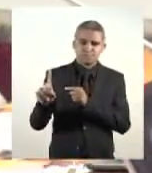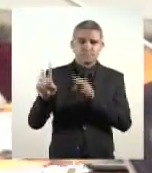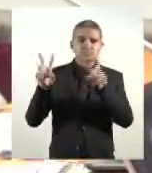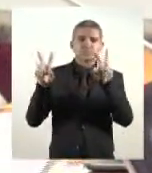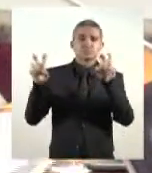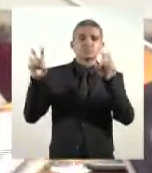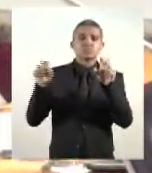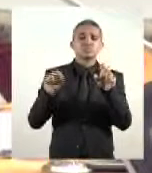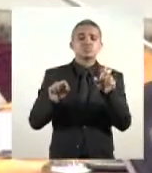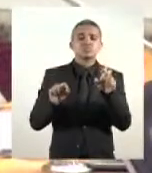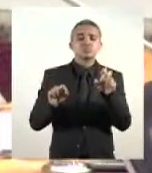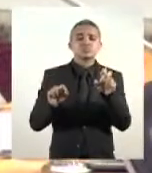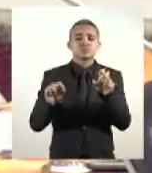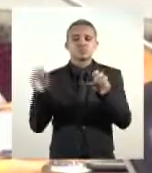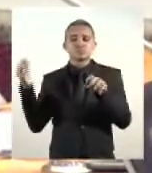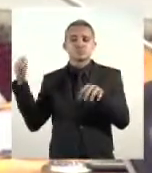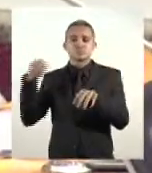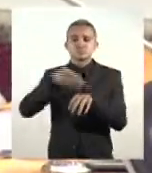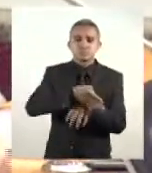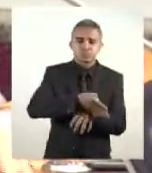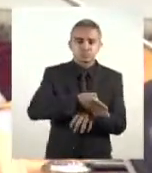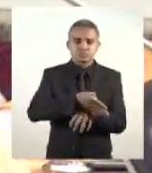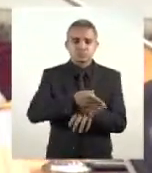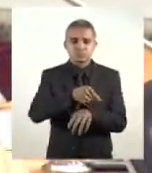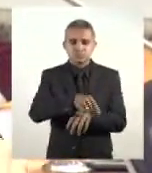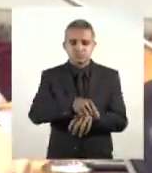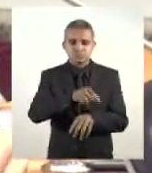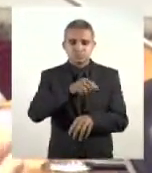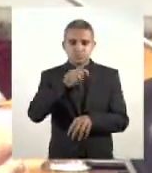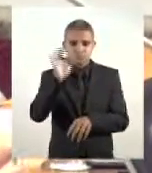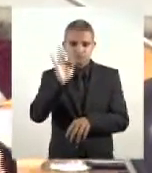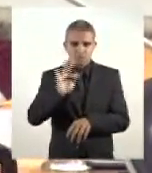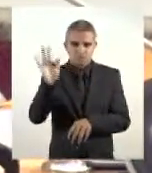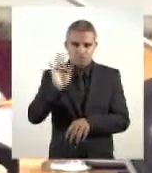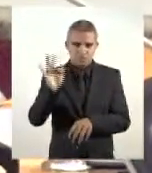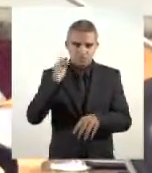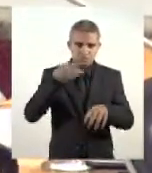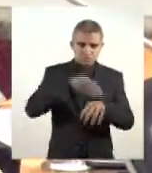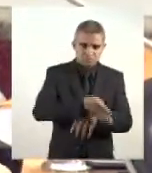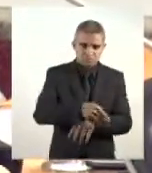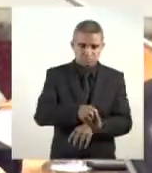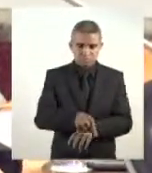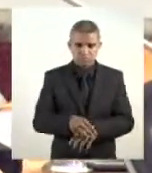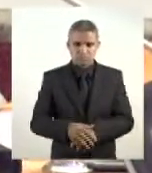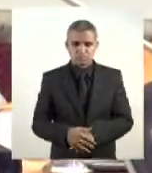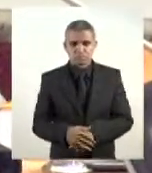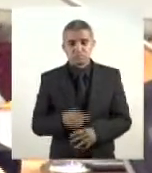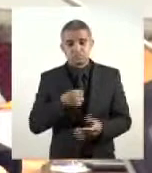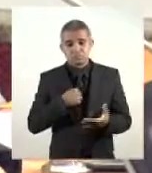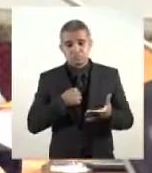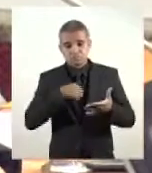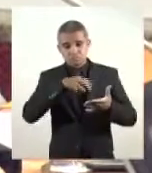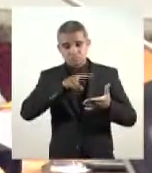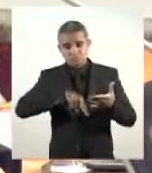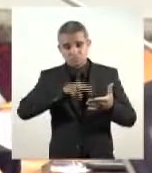da intervenção federal. Eu vou ler aqui um requerimento de